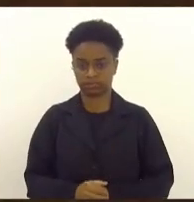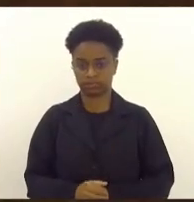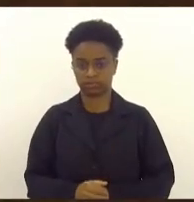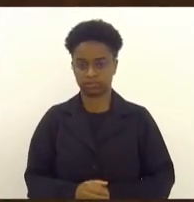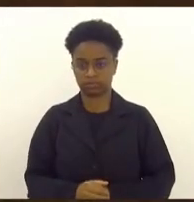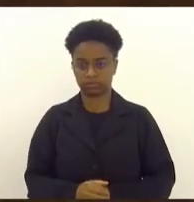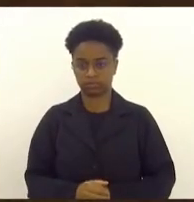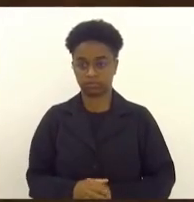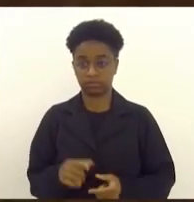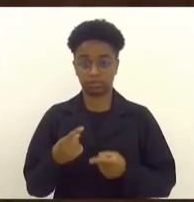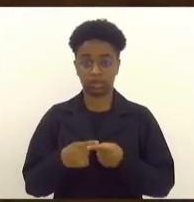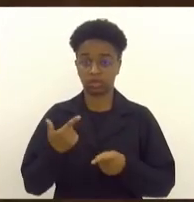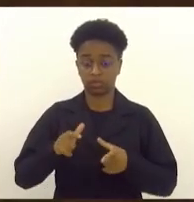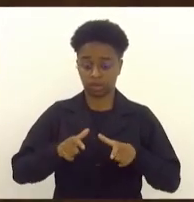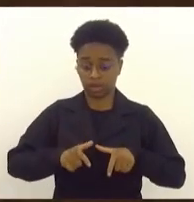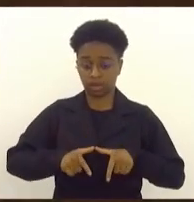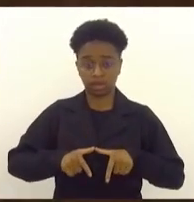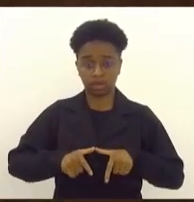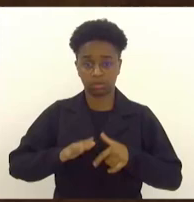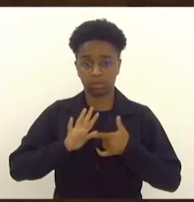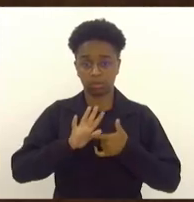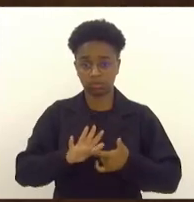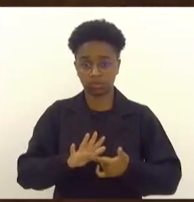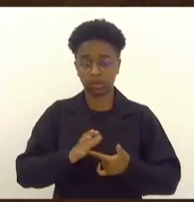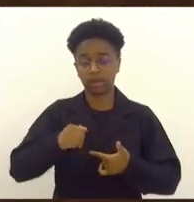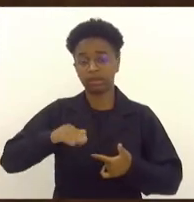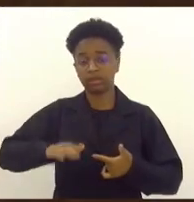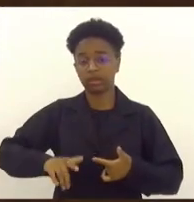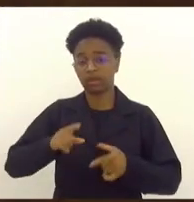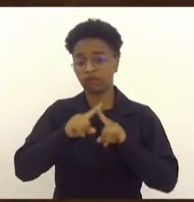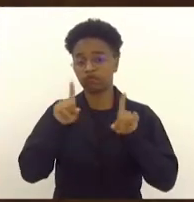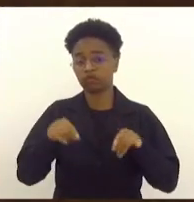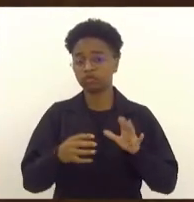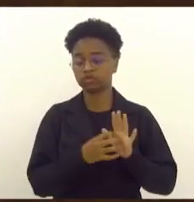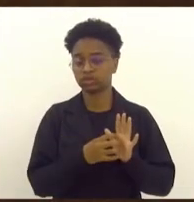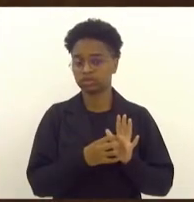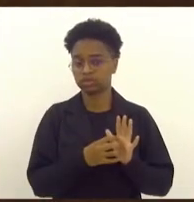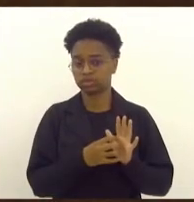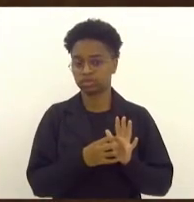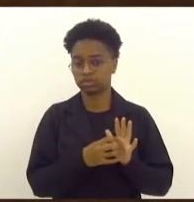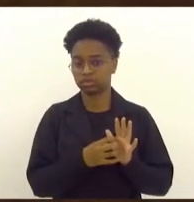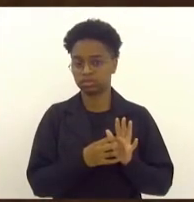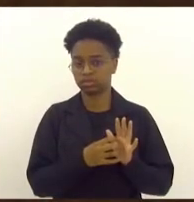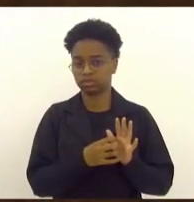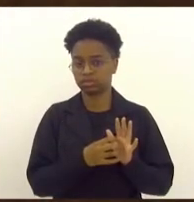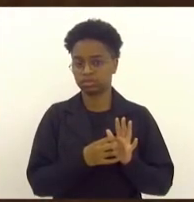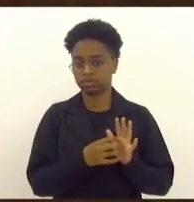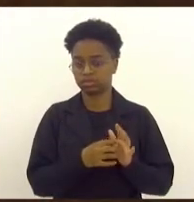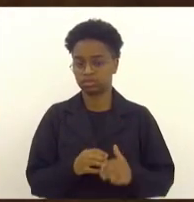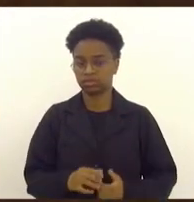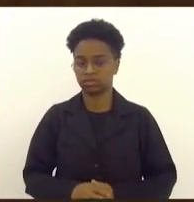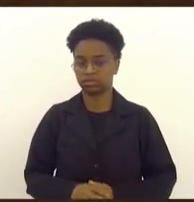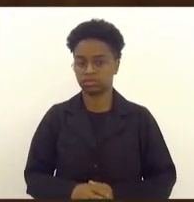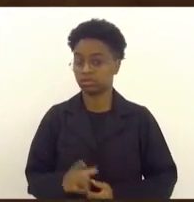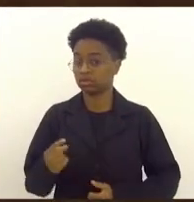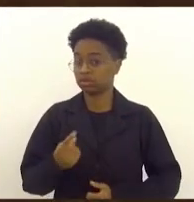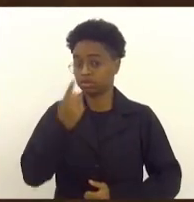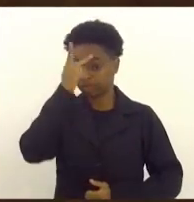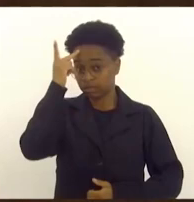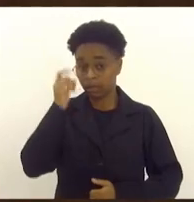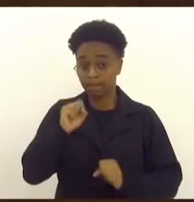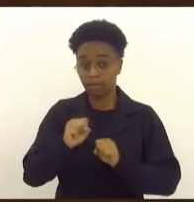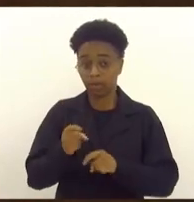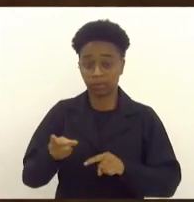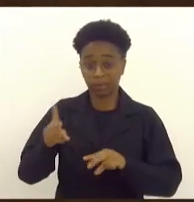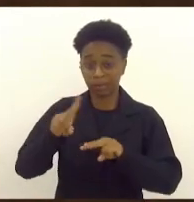não te identificação de quem era aqueles funcionários Só quem pode fazer qualquer tipo de apreensão